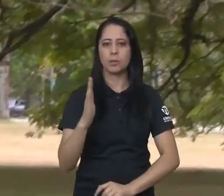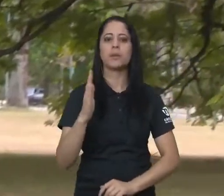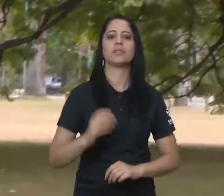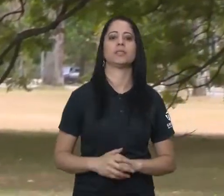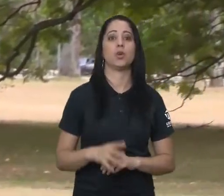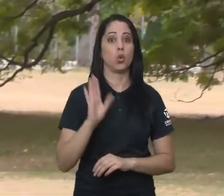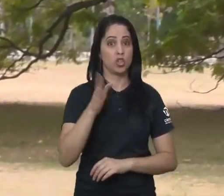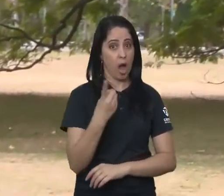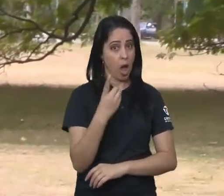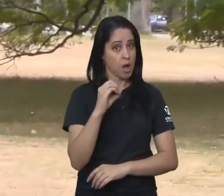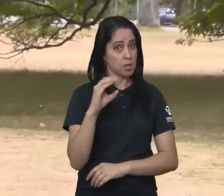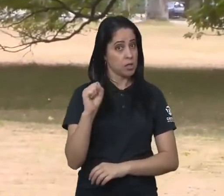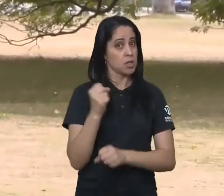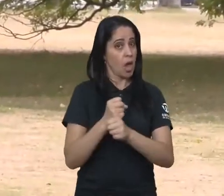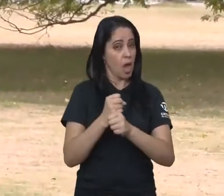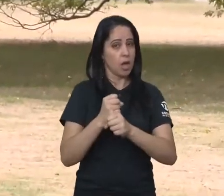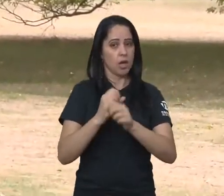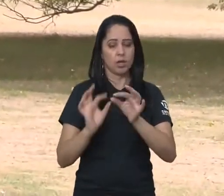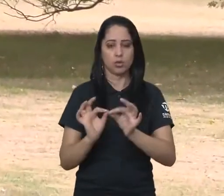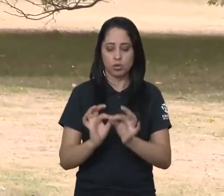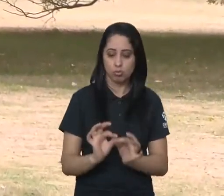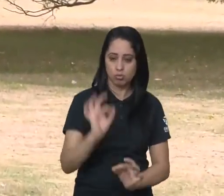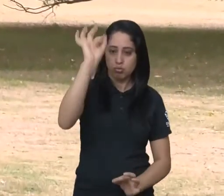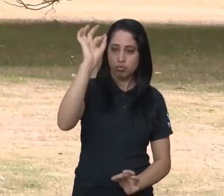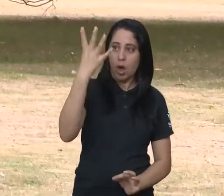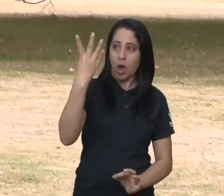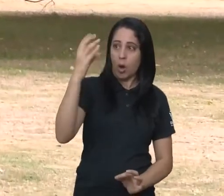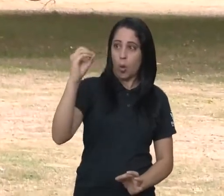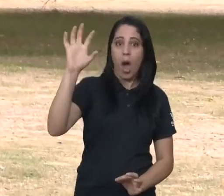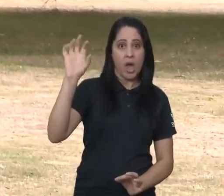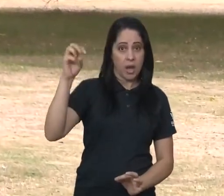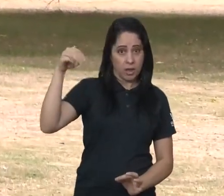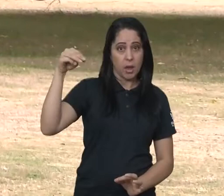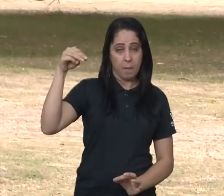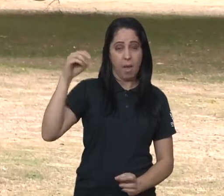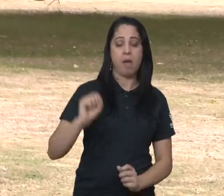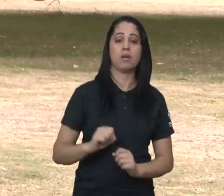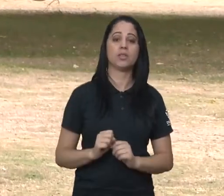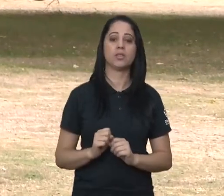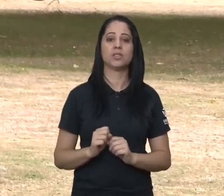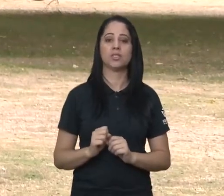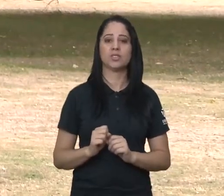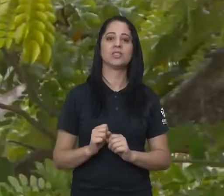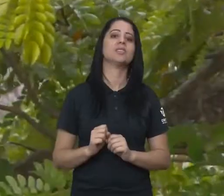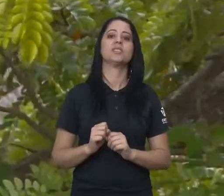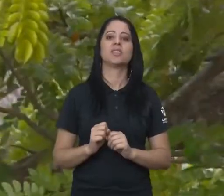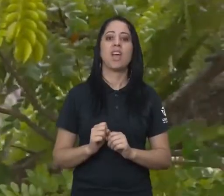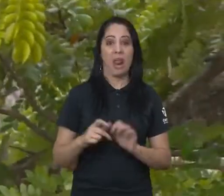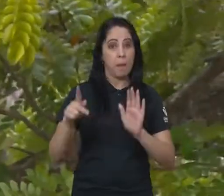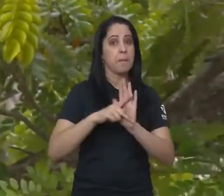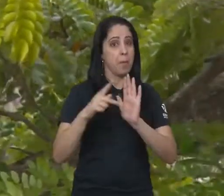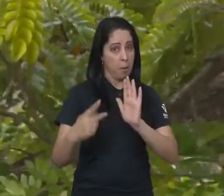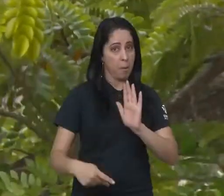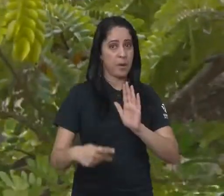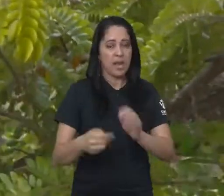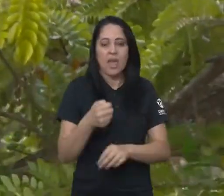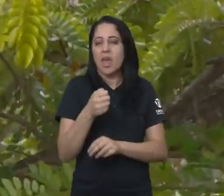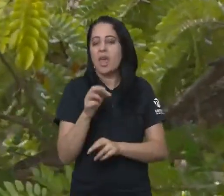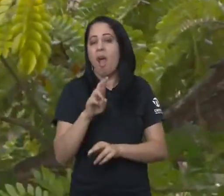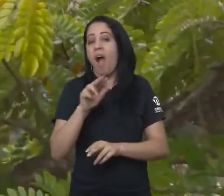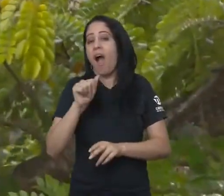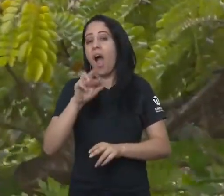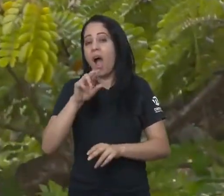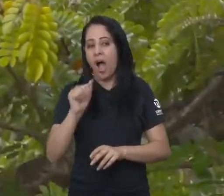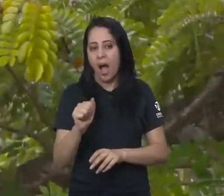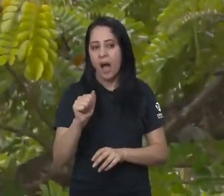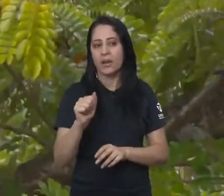Tendo aproximadamente 100 anos, 40 metros de diâmetro de copa e 14 metros de altura, a chorona é uma espécie nativa rara